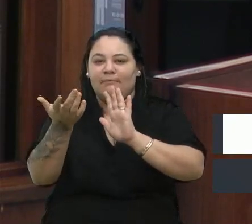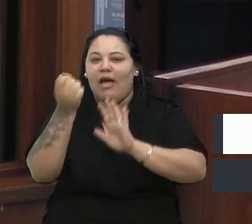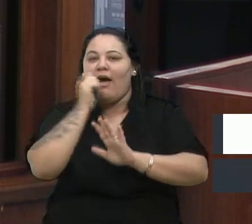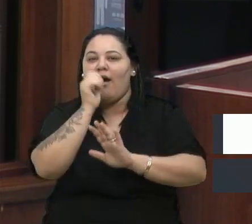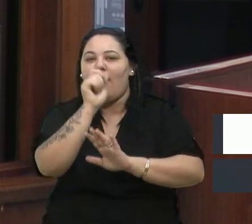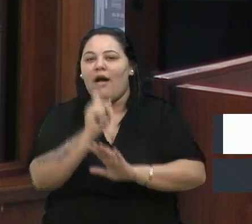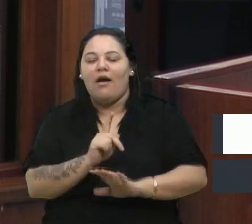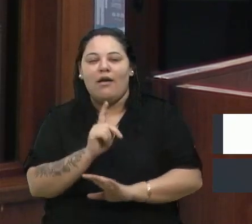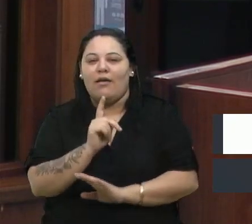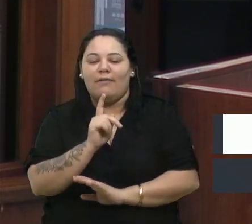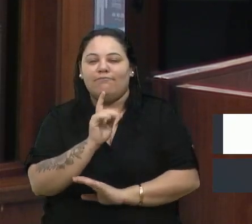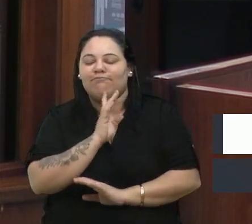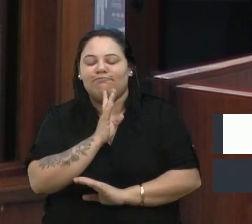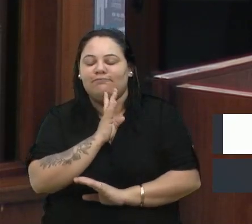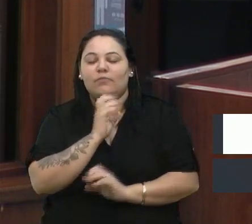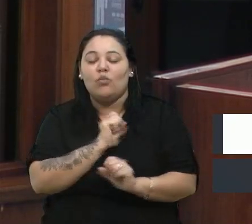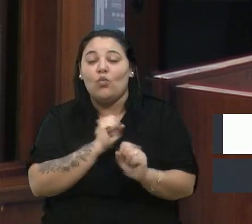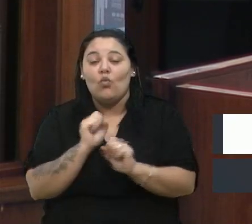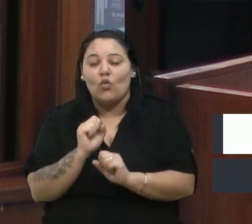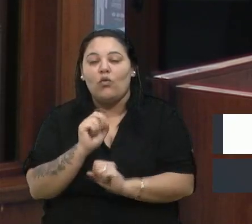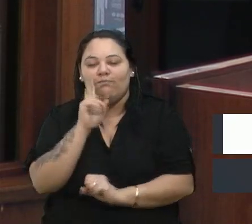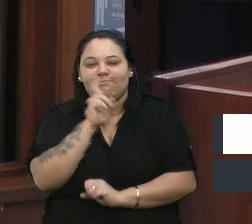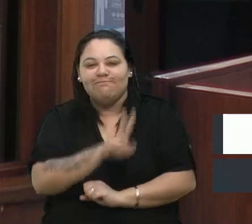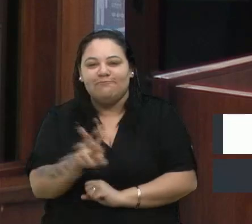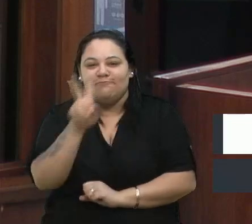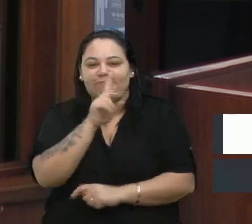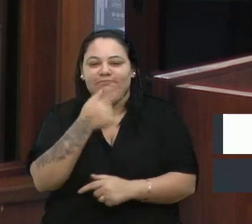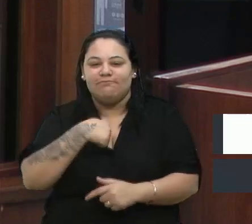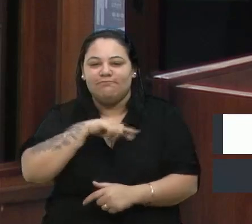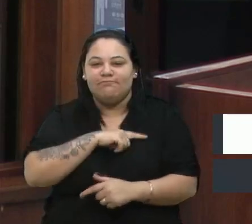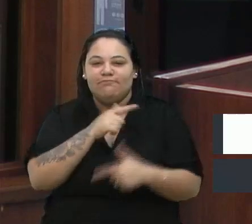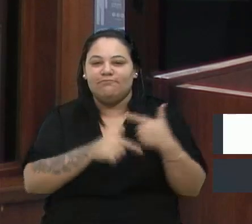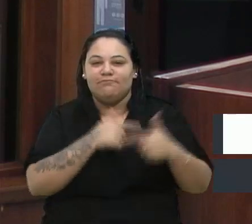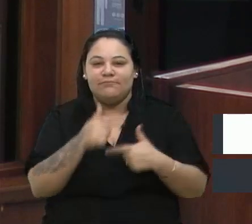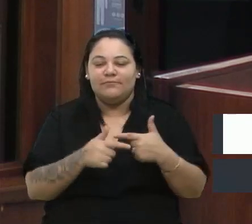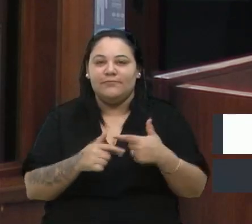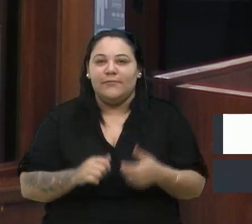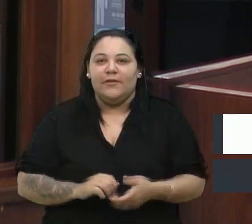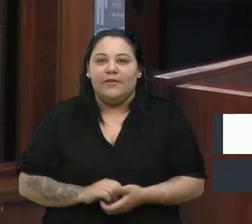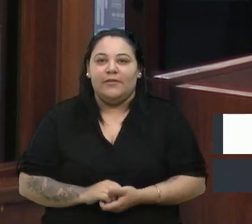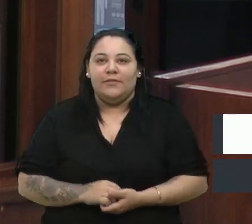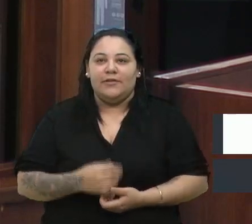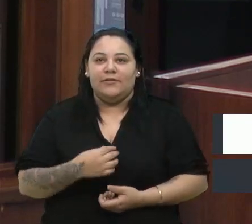conhecem, visualizar esse nosso trabalho.